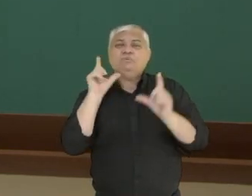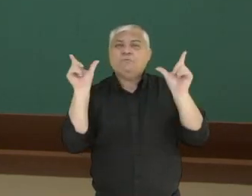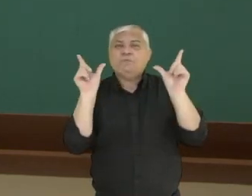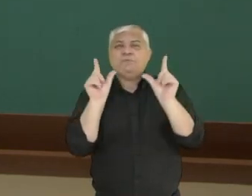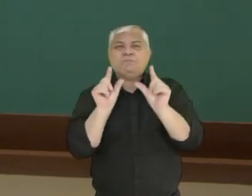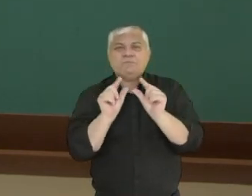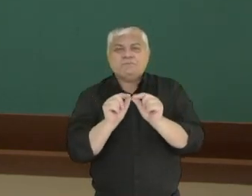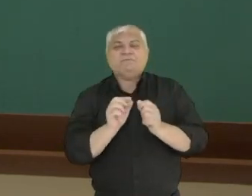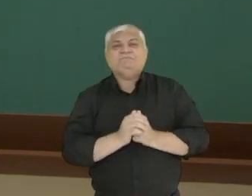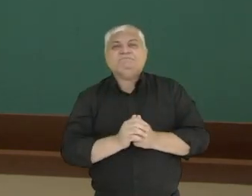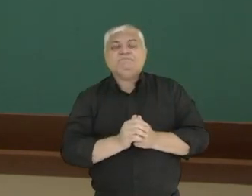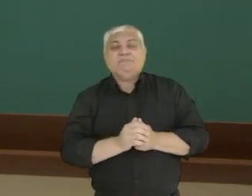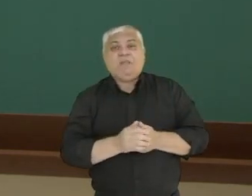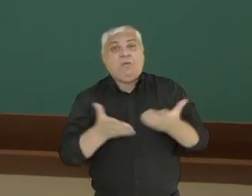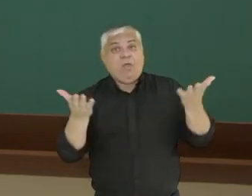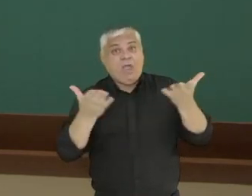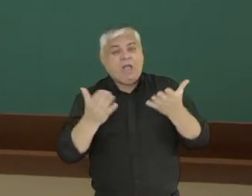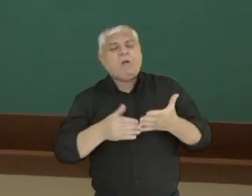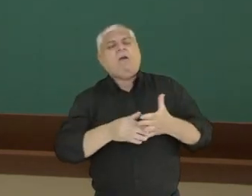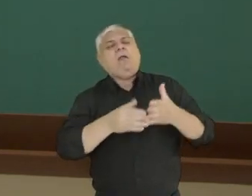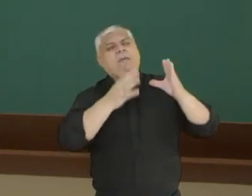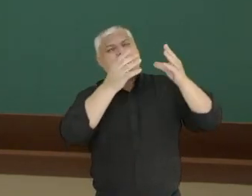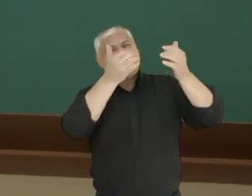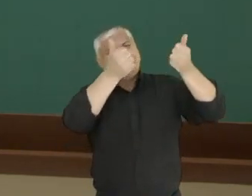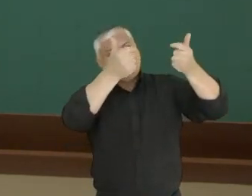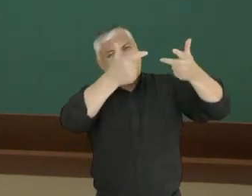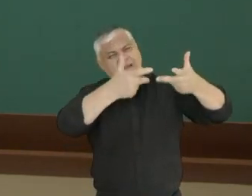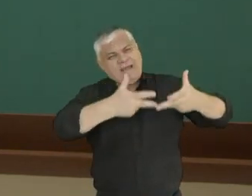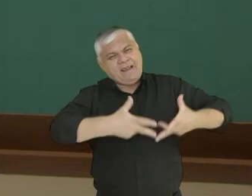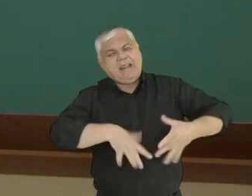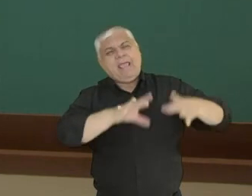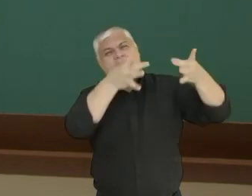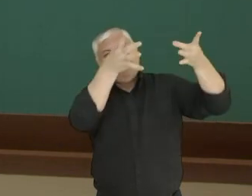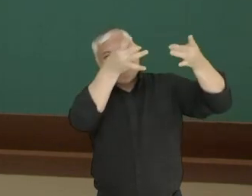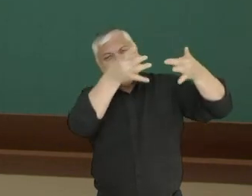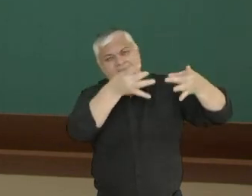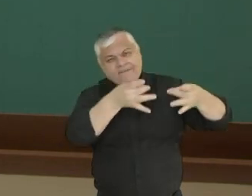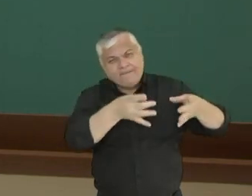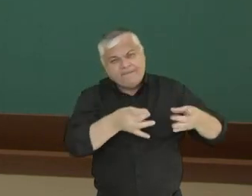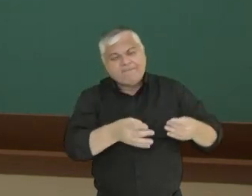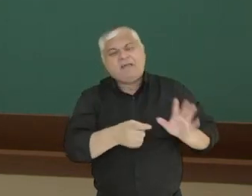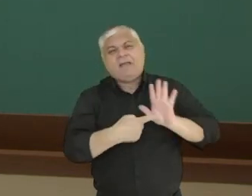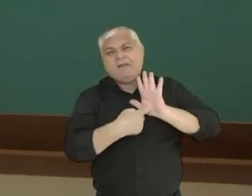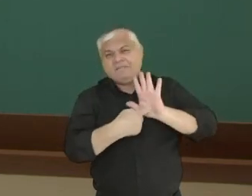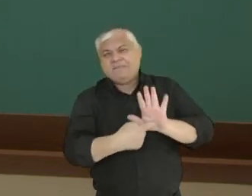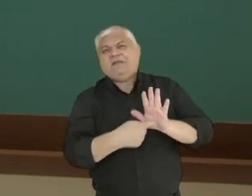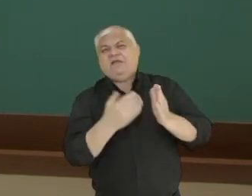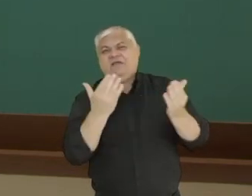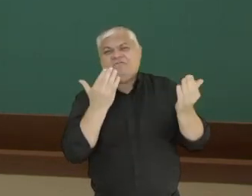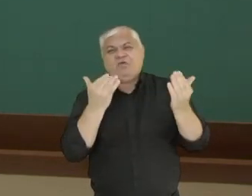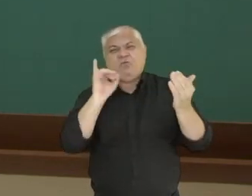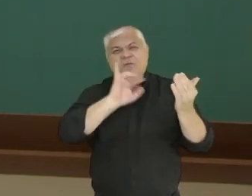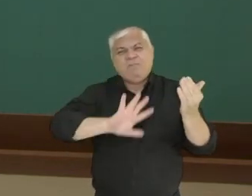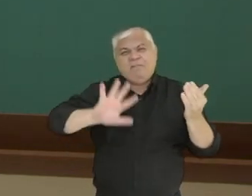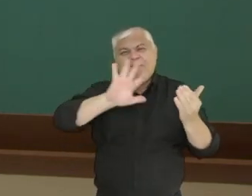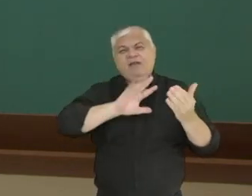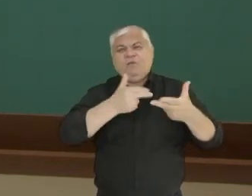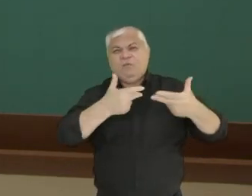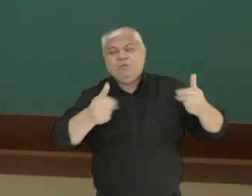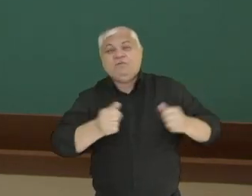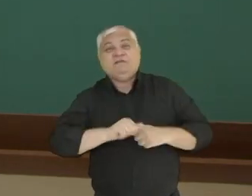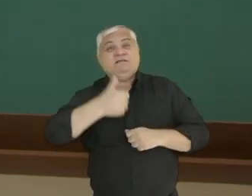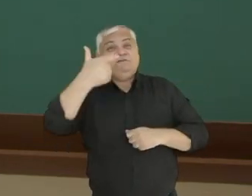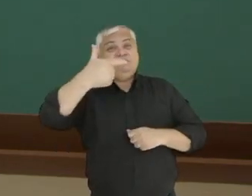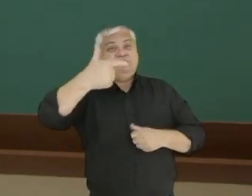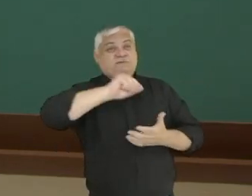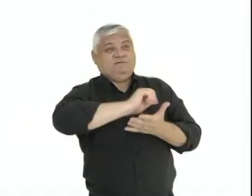também. Então, agora que a gente já fez algumas análises, a gente já realizou algumas interpretações, nossa segunda atividade